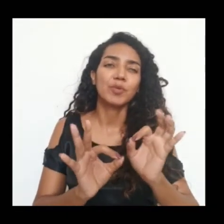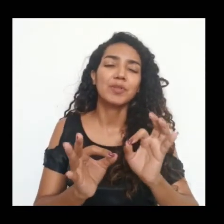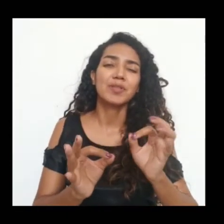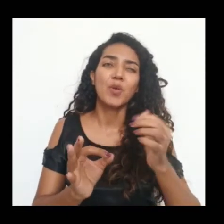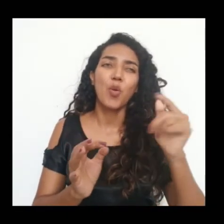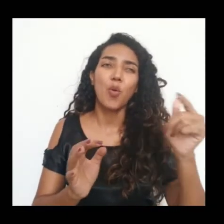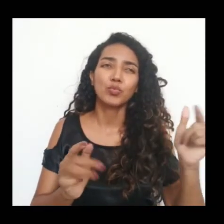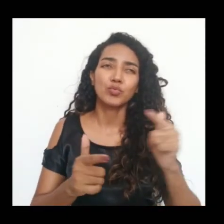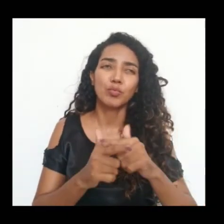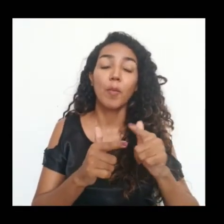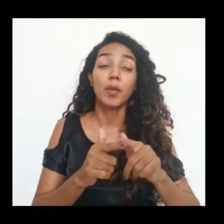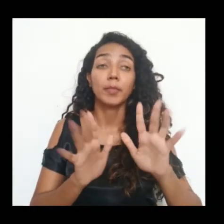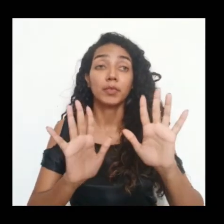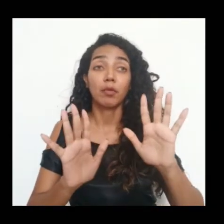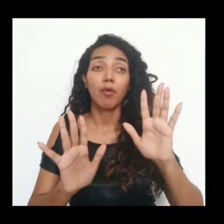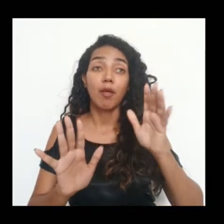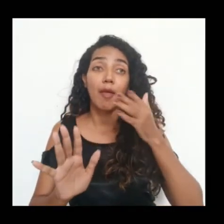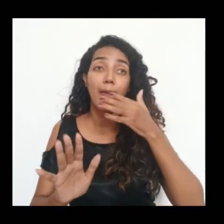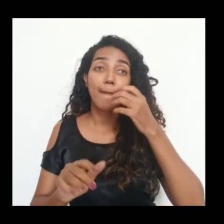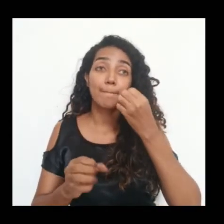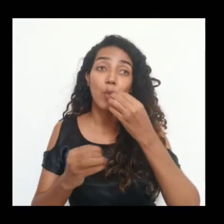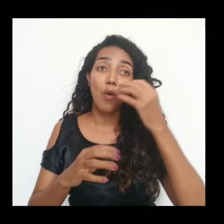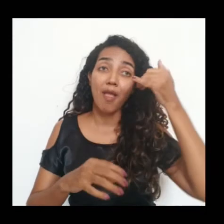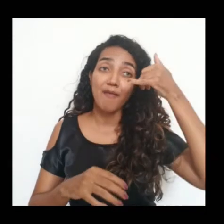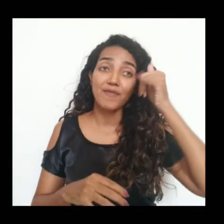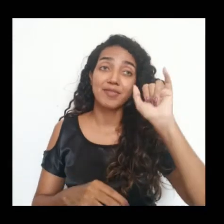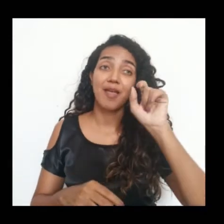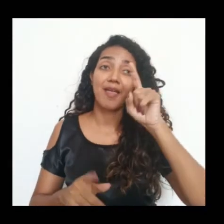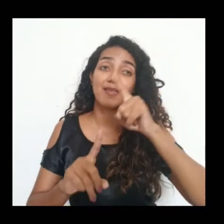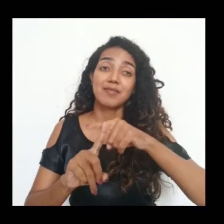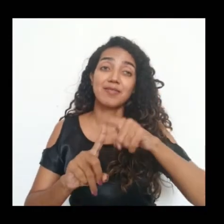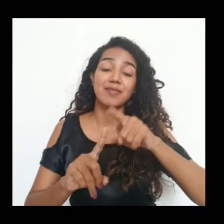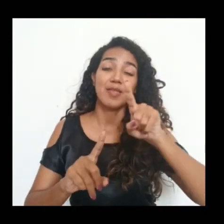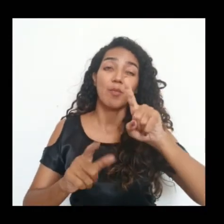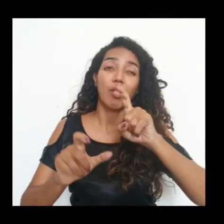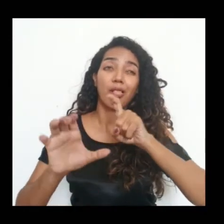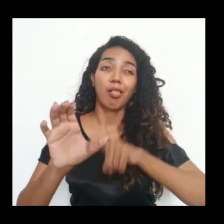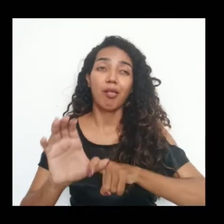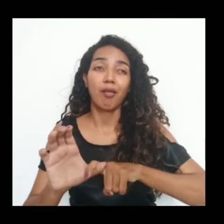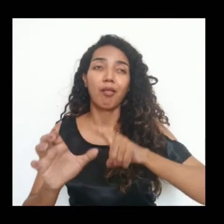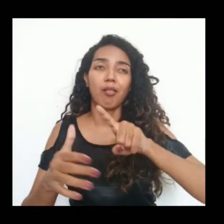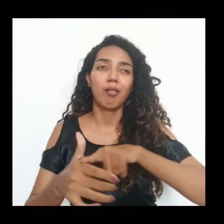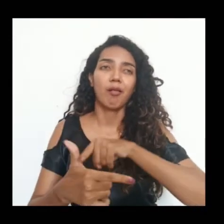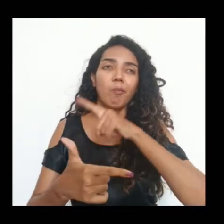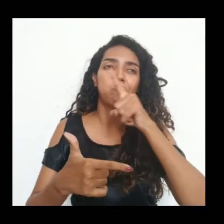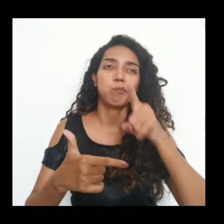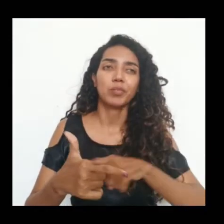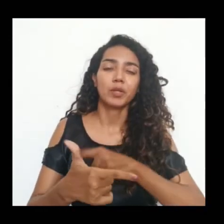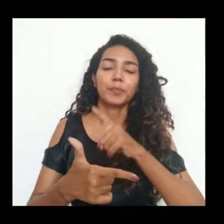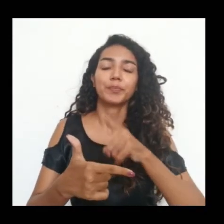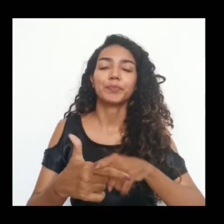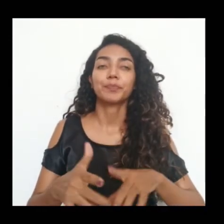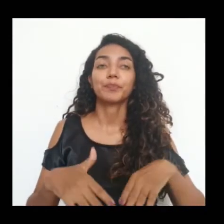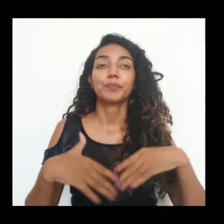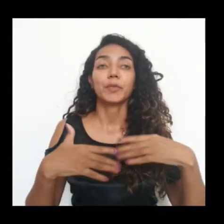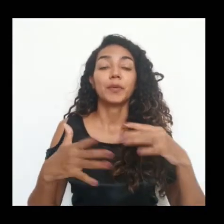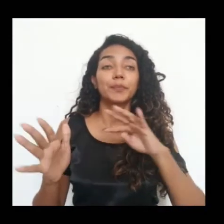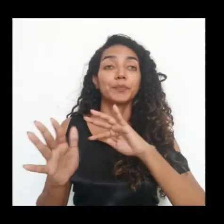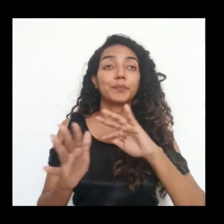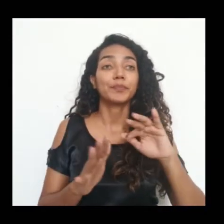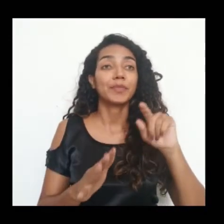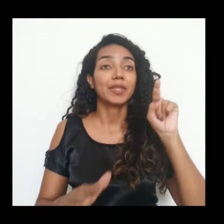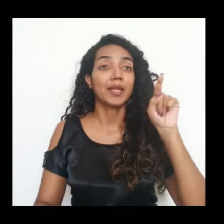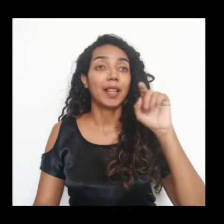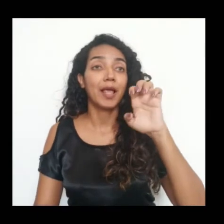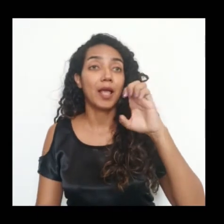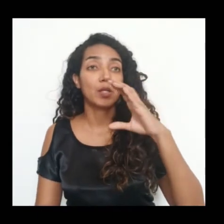evitar esse tipo de dependência cíclica, tá ok? Bom, lá no Eclipse, que seria a nossa ferramenta de desenvolvimento